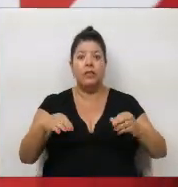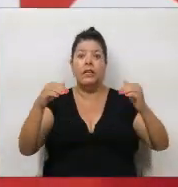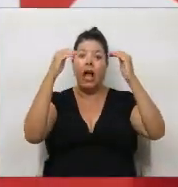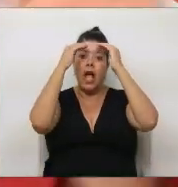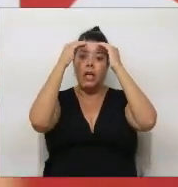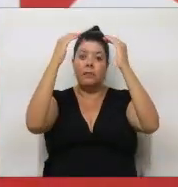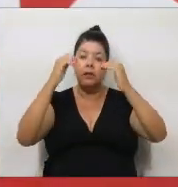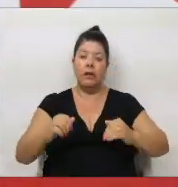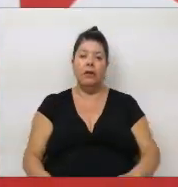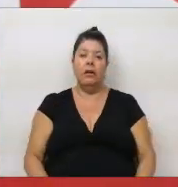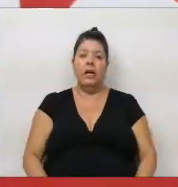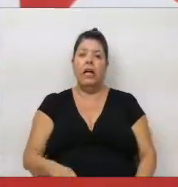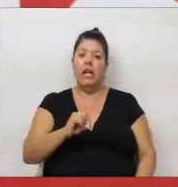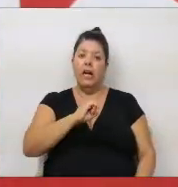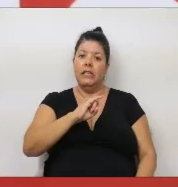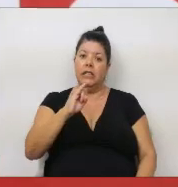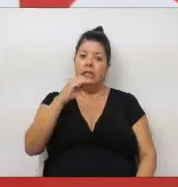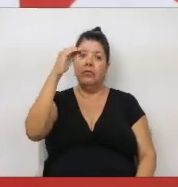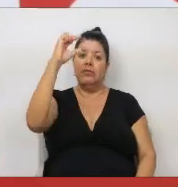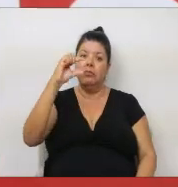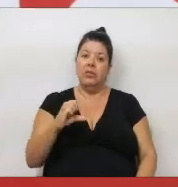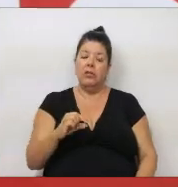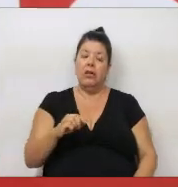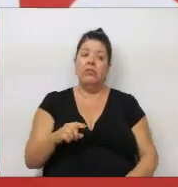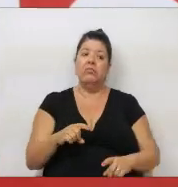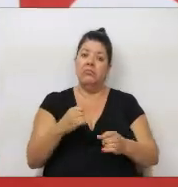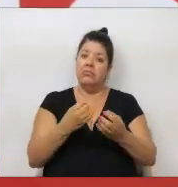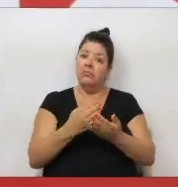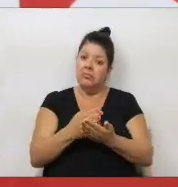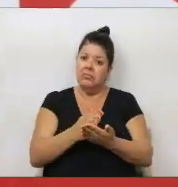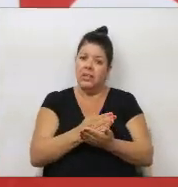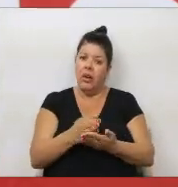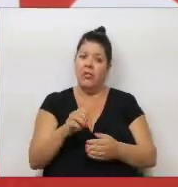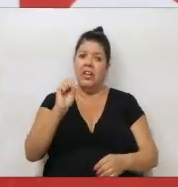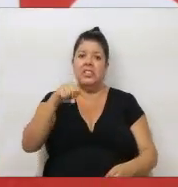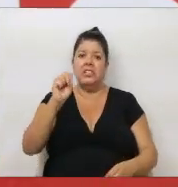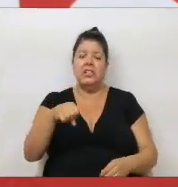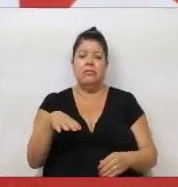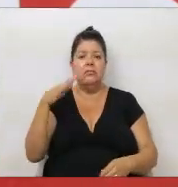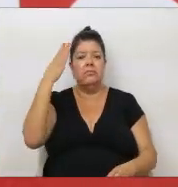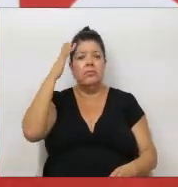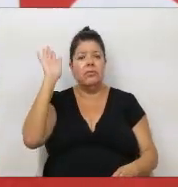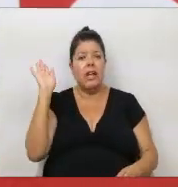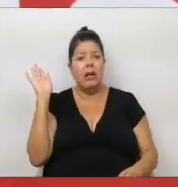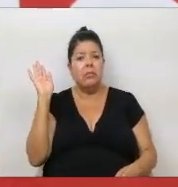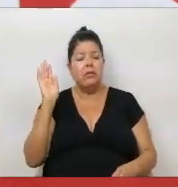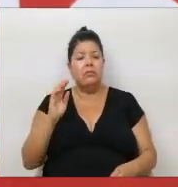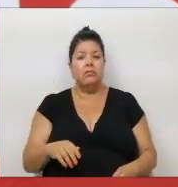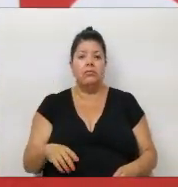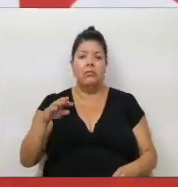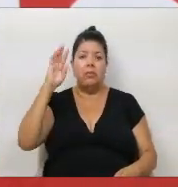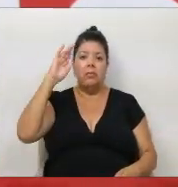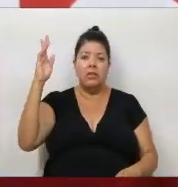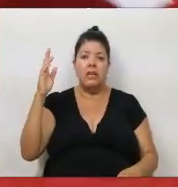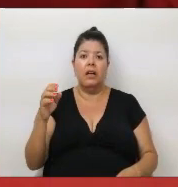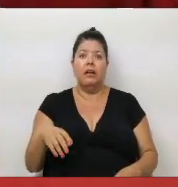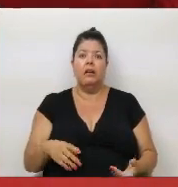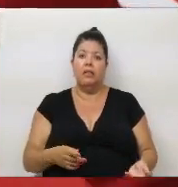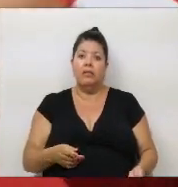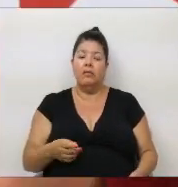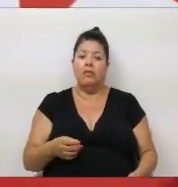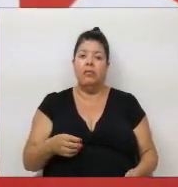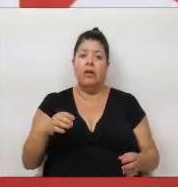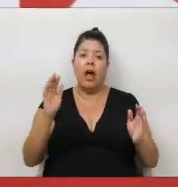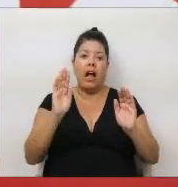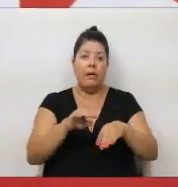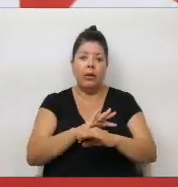diminuir, talvez a gente diminua, talvez não tenha necessidade de tantos CCs, mas teremos CCs sim. Não vamos dizer aqui, vamos